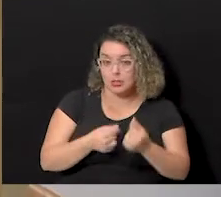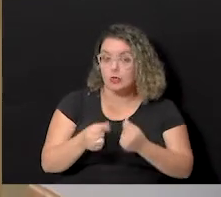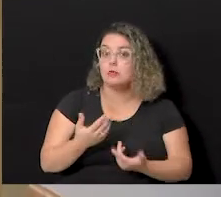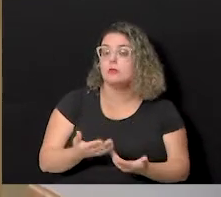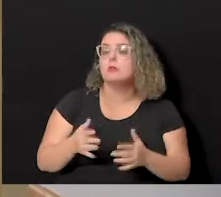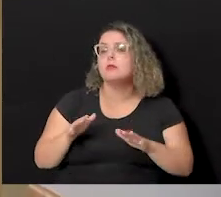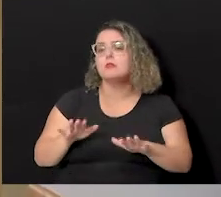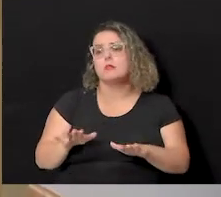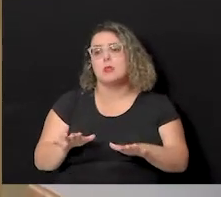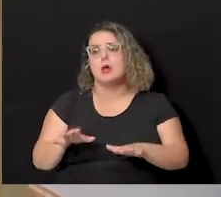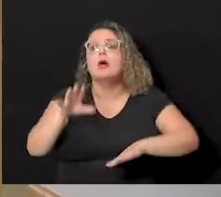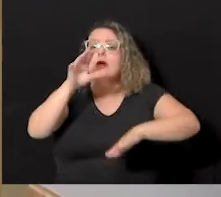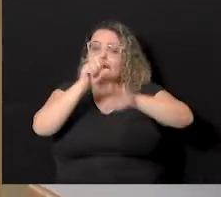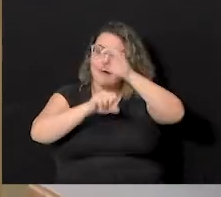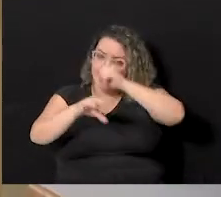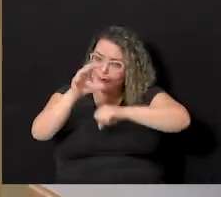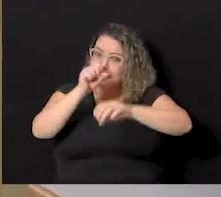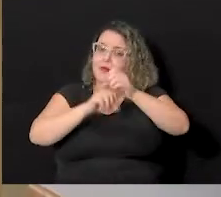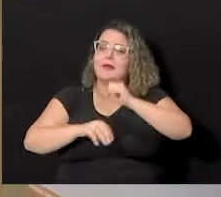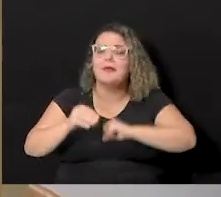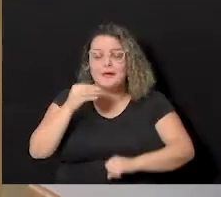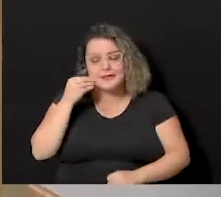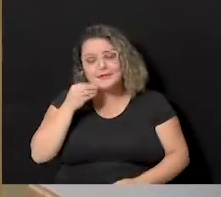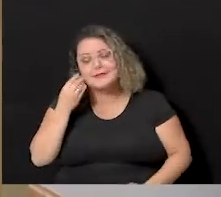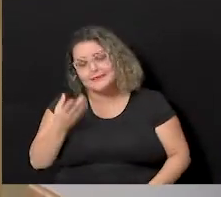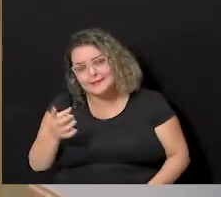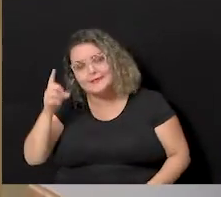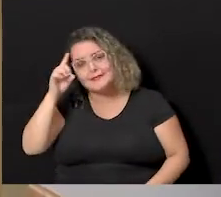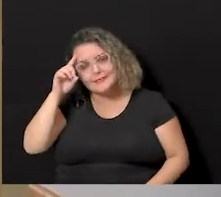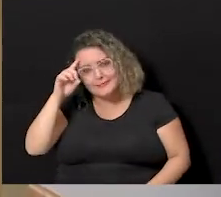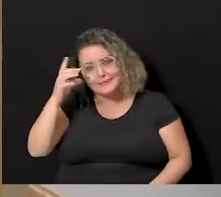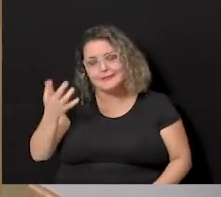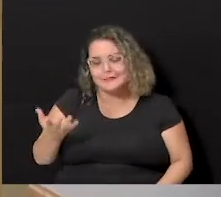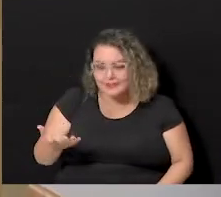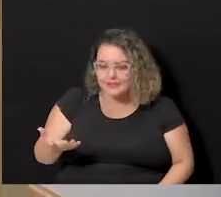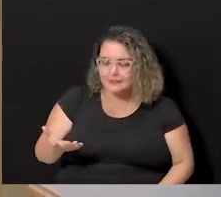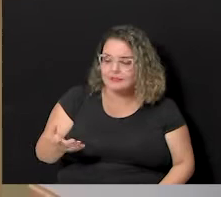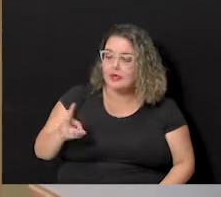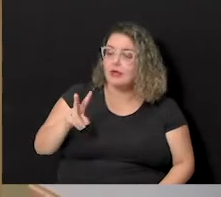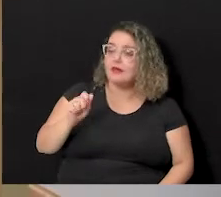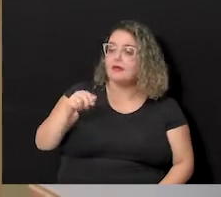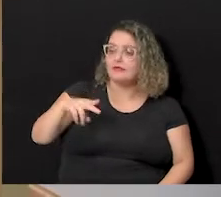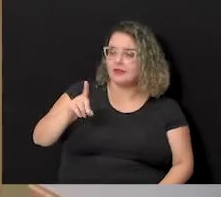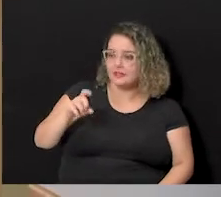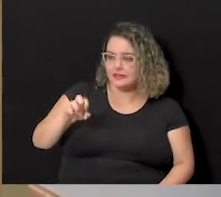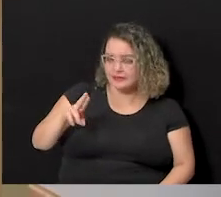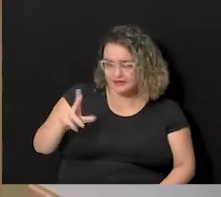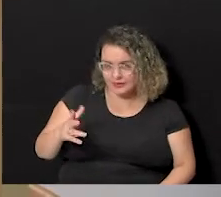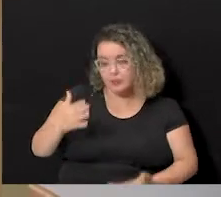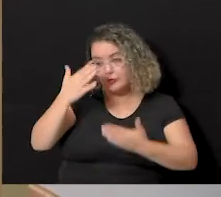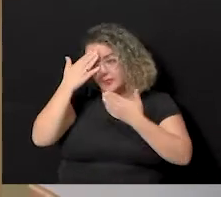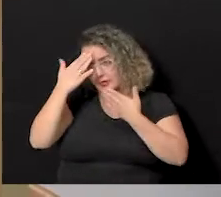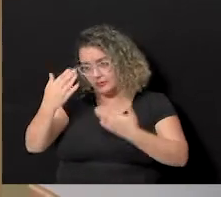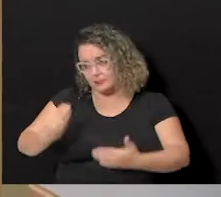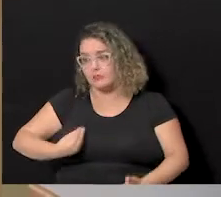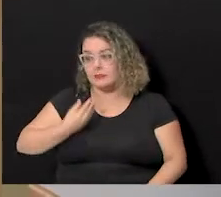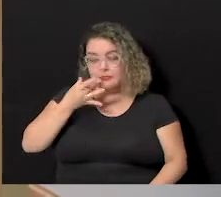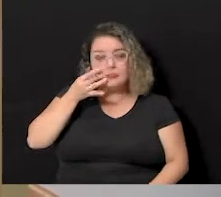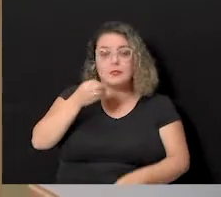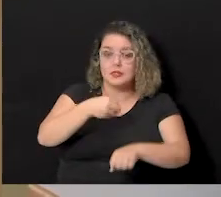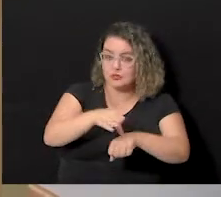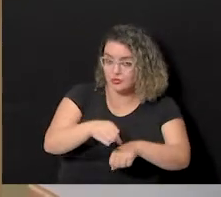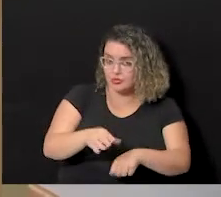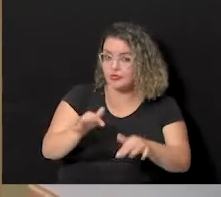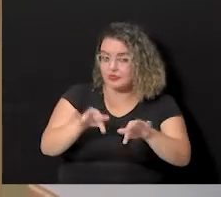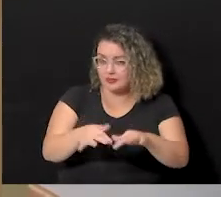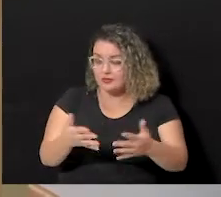educação financeira, mas a gente vai aprendendo aí da vida. Wander, obrigado pela presença. Se